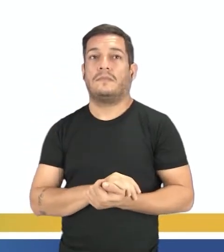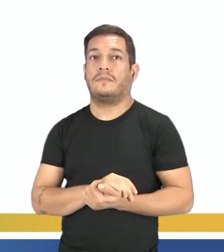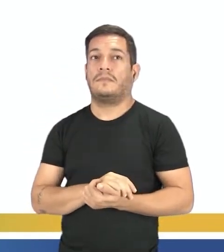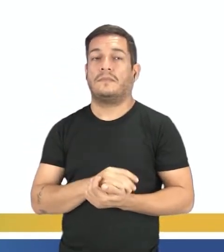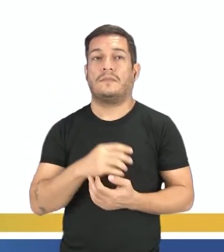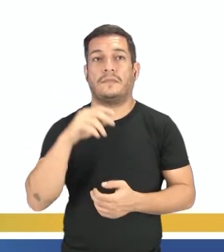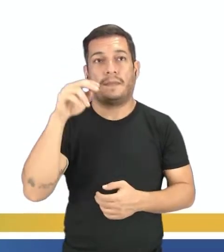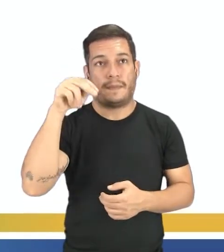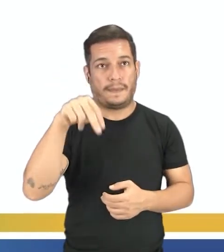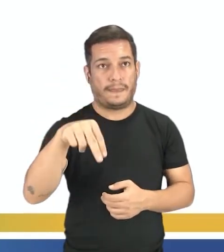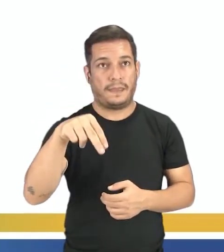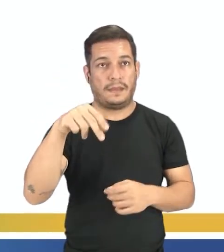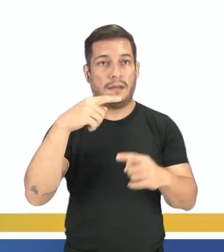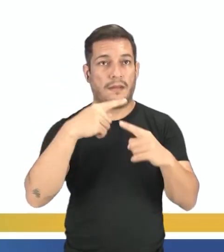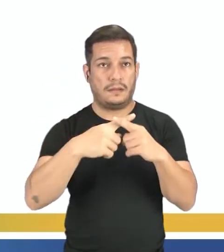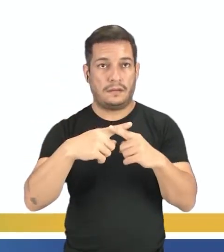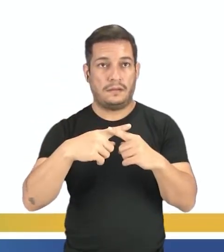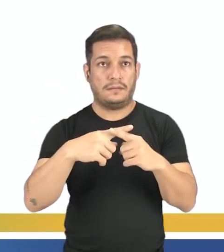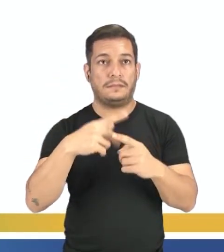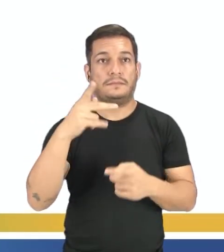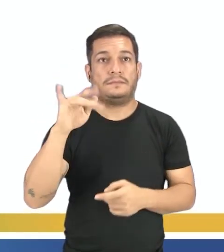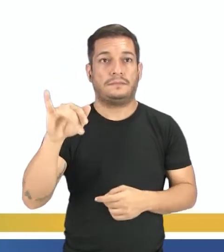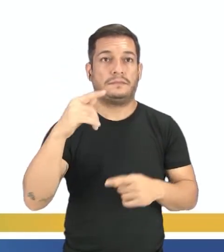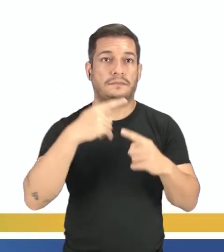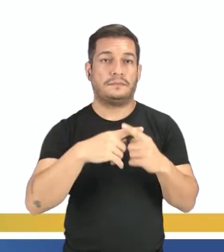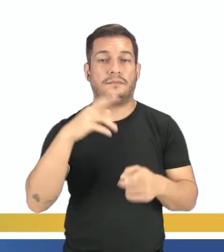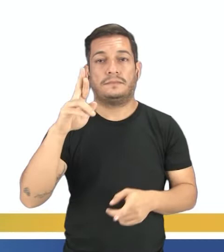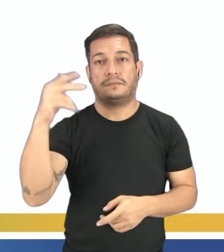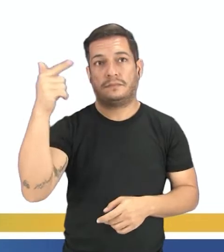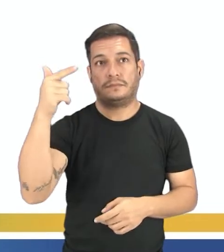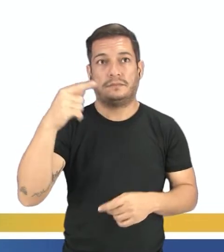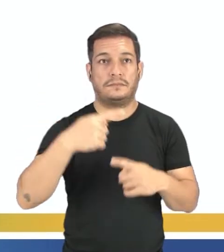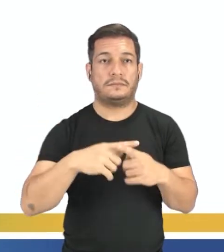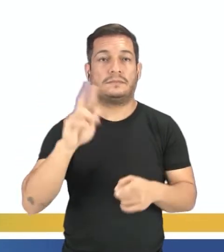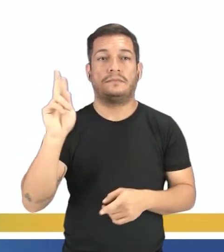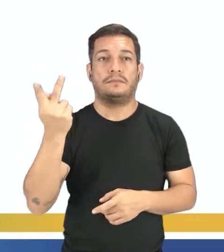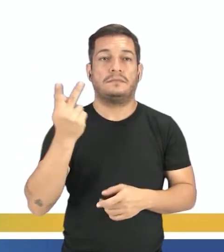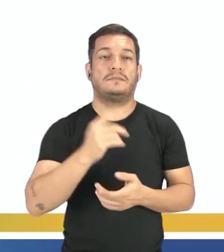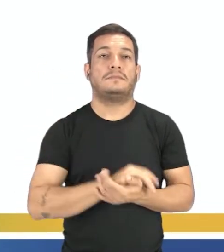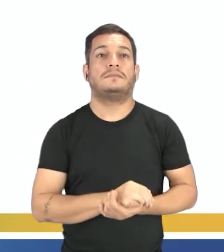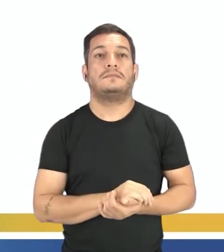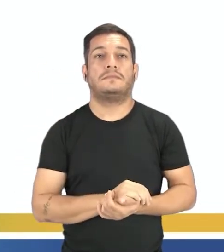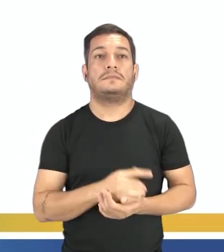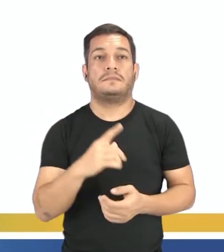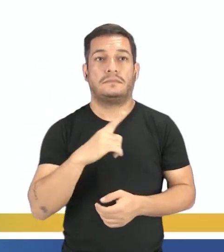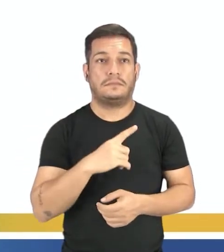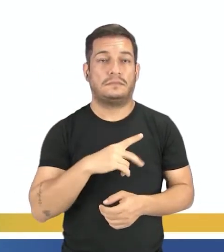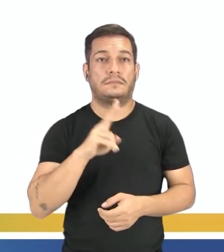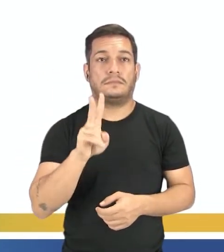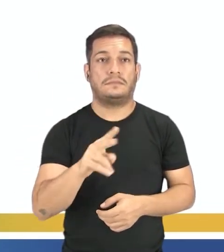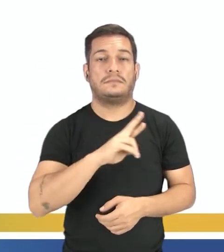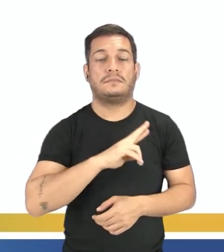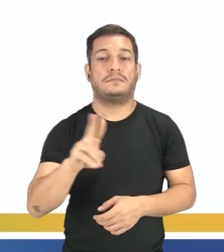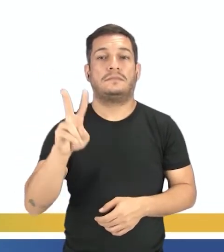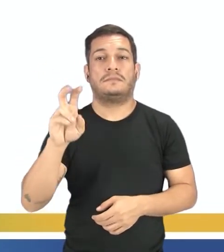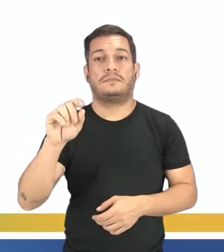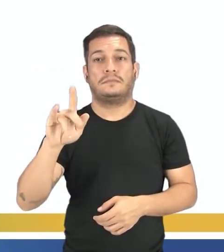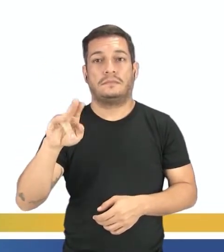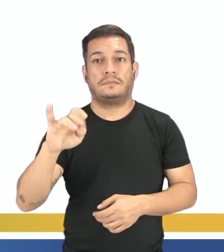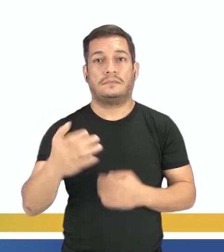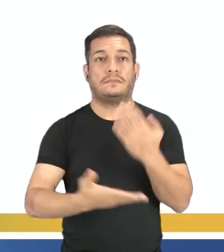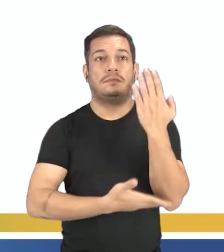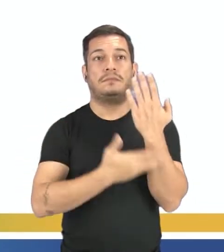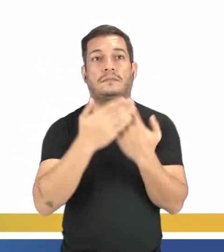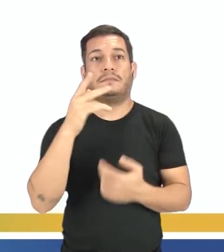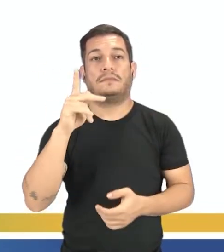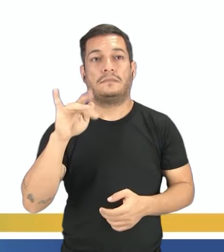1/3 vezes π vezes r ao quadrado vezes h, onde o V representa o volume, o